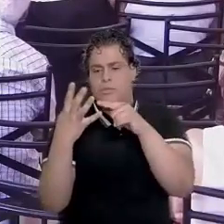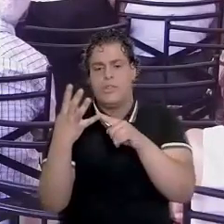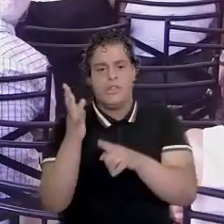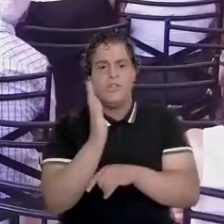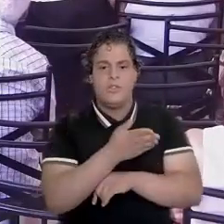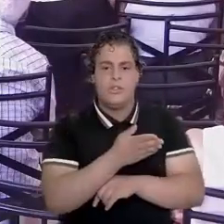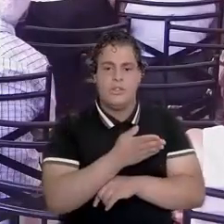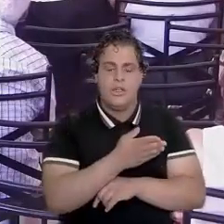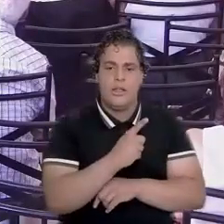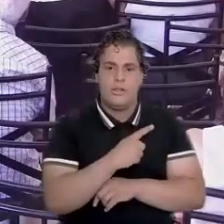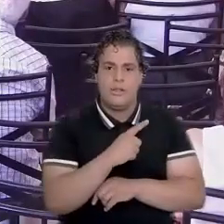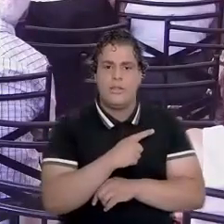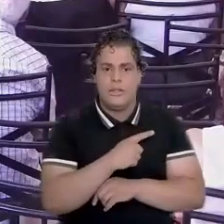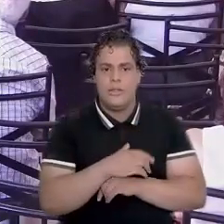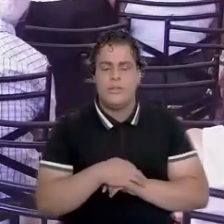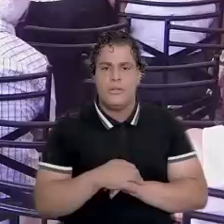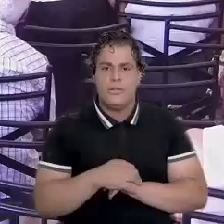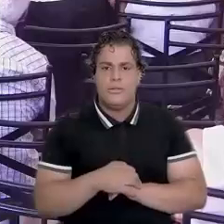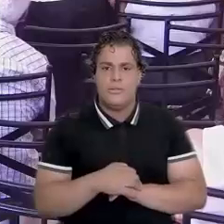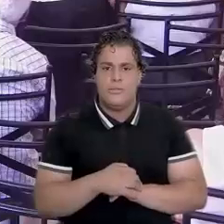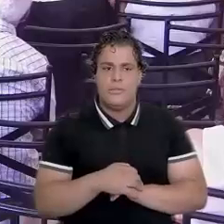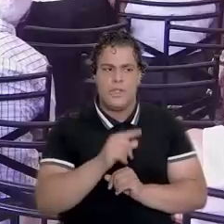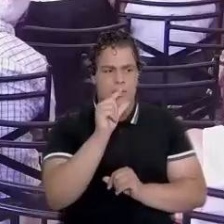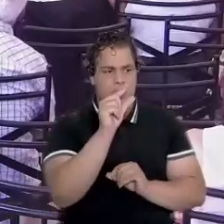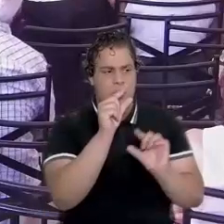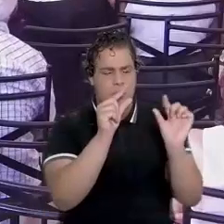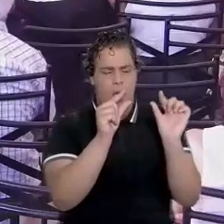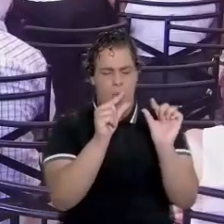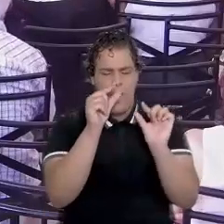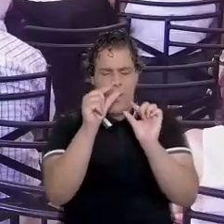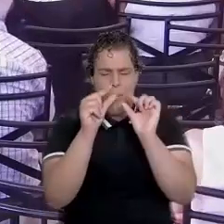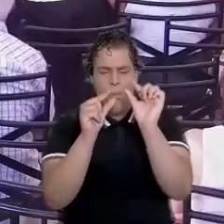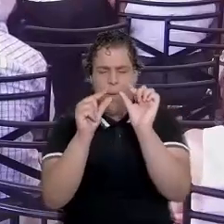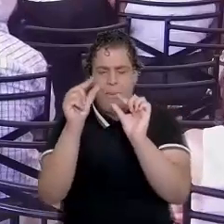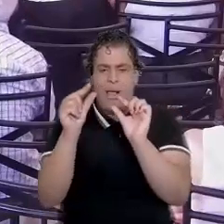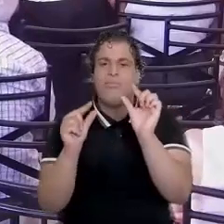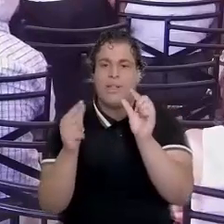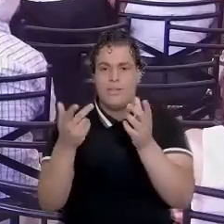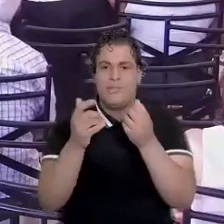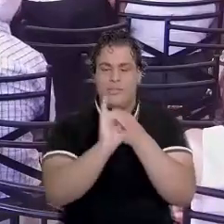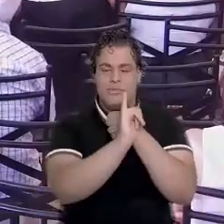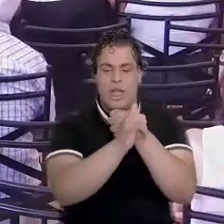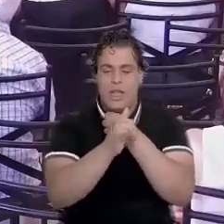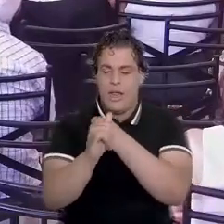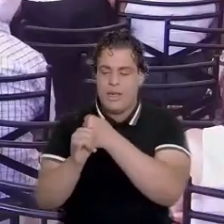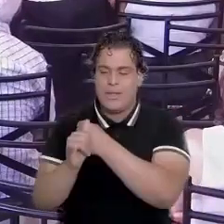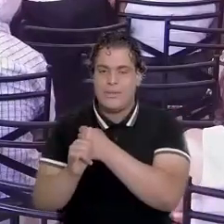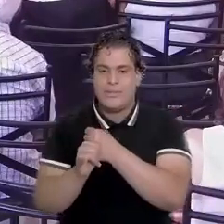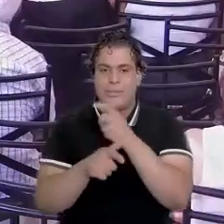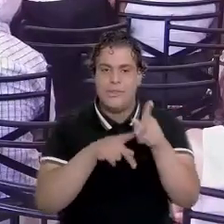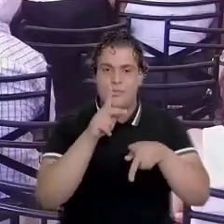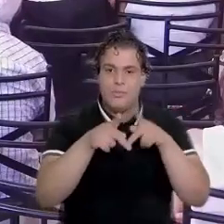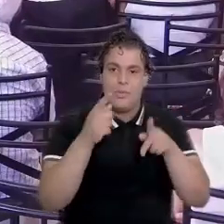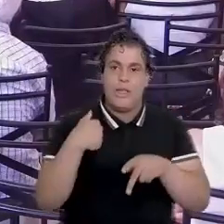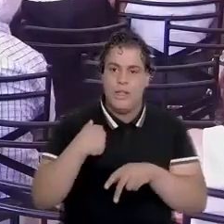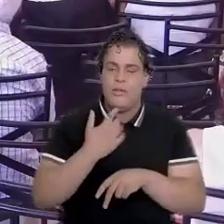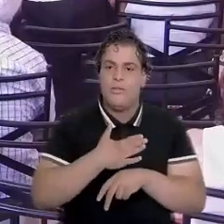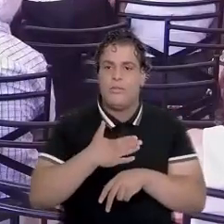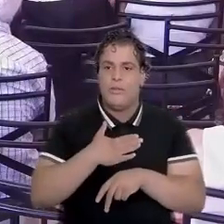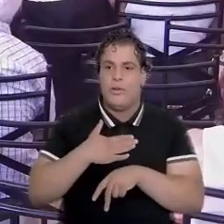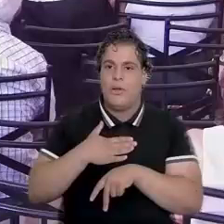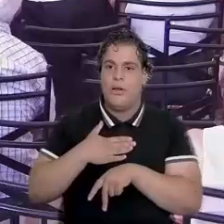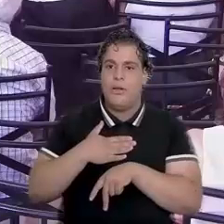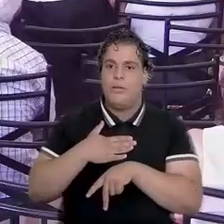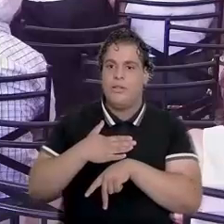esse primeiro aqui eu acho que tem, acho que um pouquinho, cada um tem, sim, eu acho que eu gosto da tradição